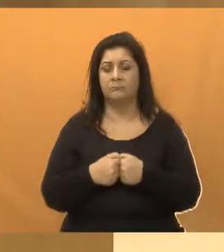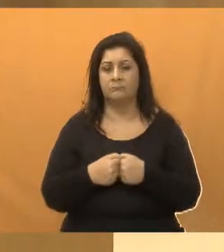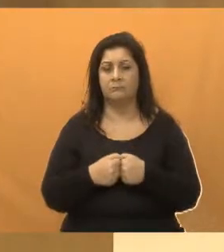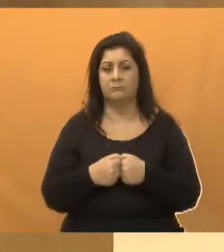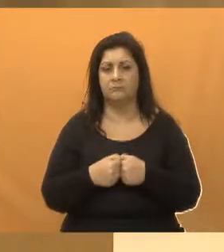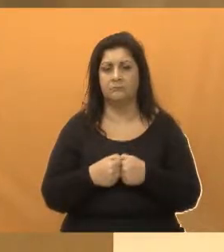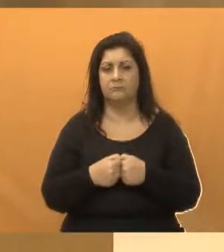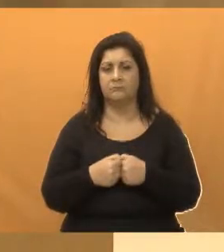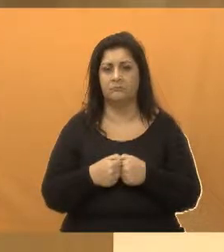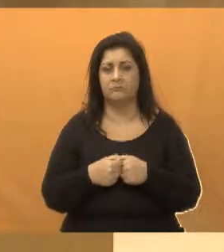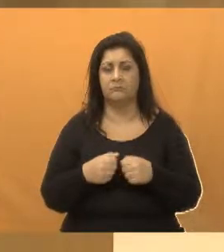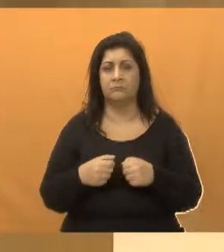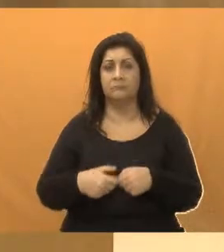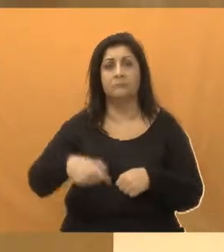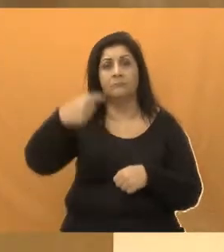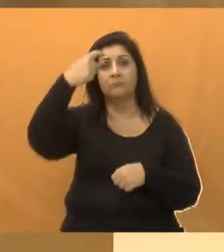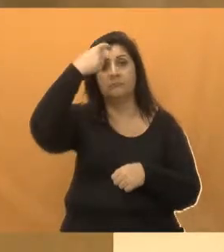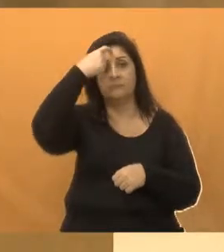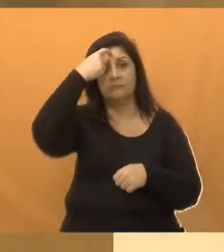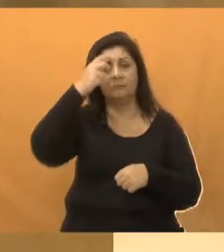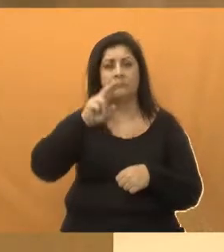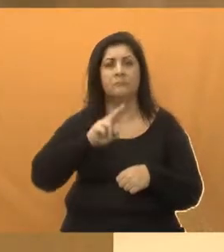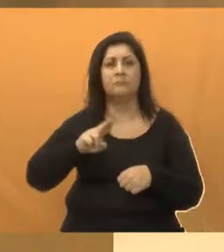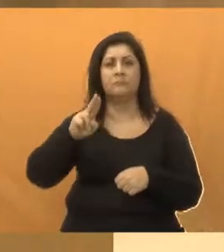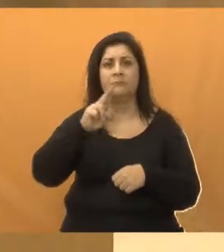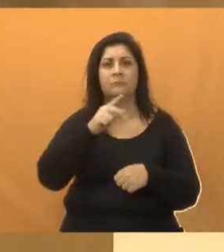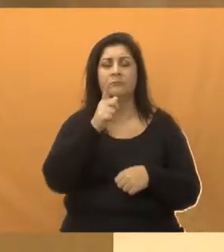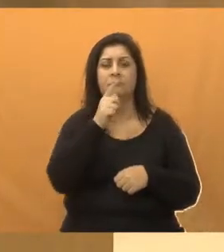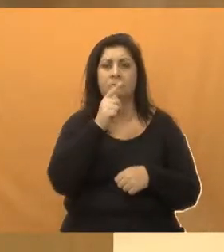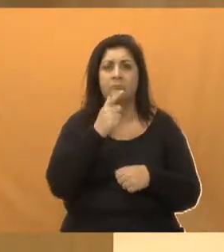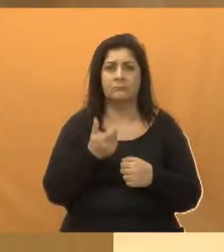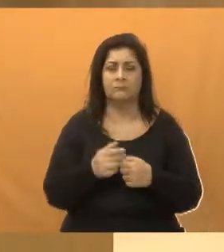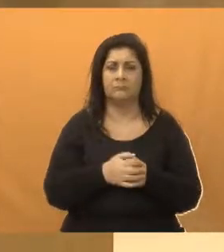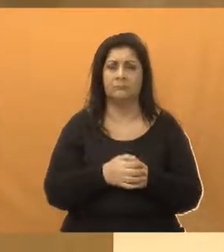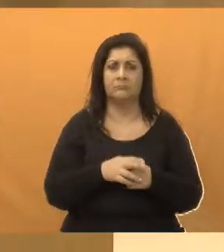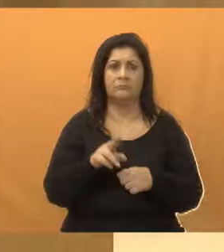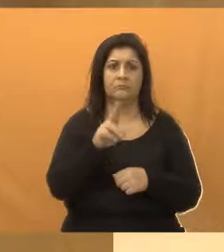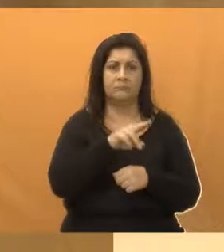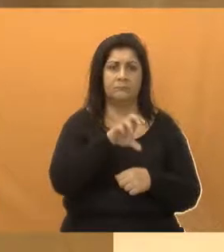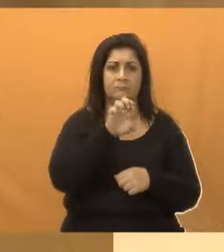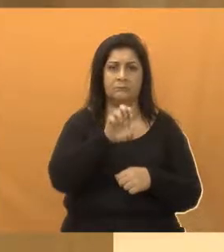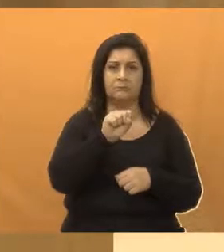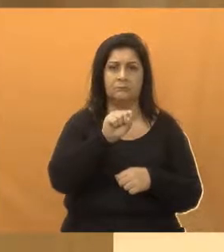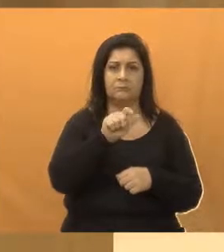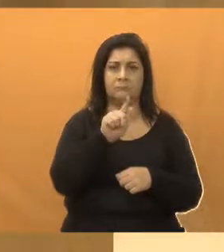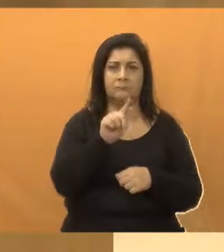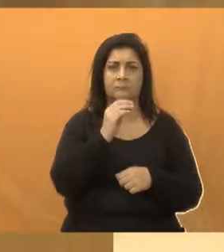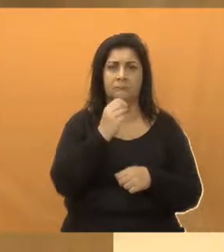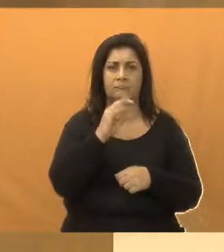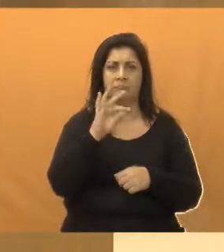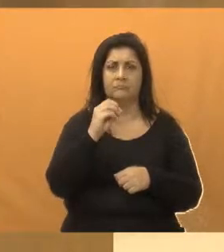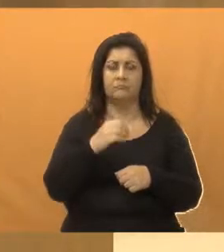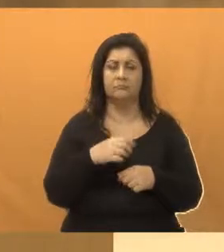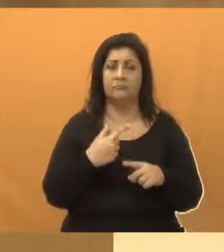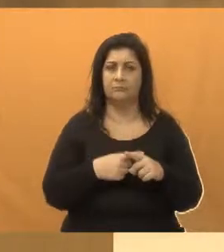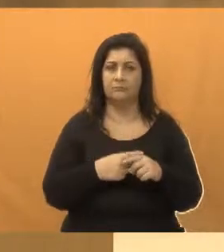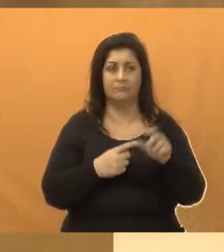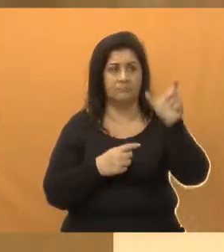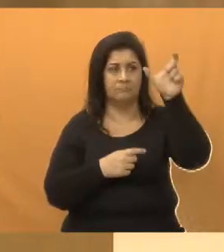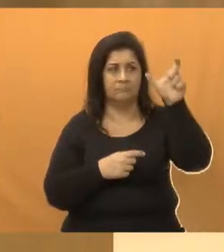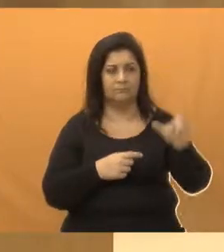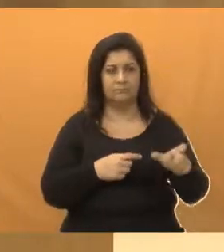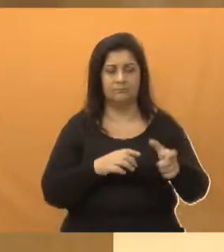a questão da conscientização do uso da água, do uso do esgoto. O homem prejudica a